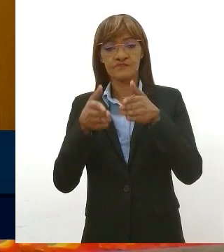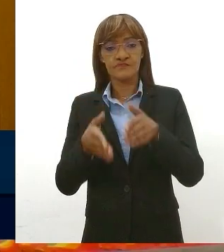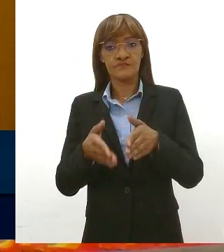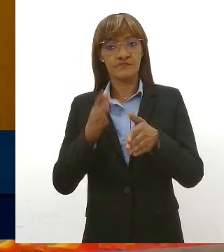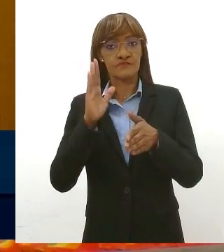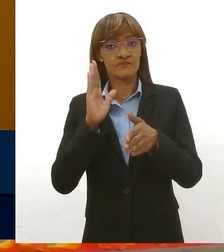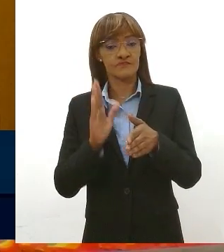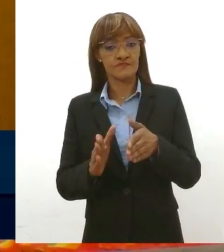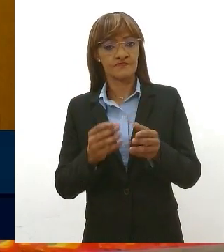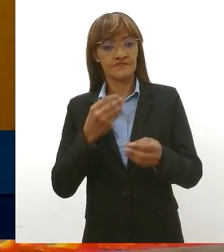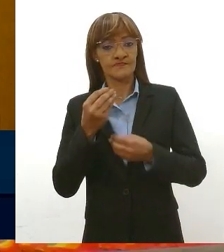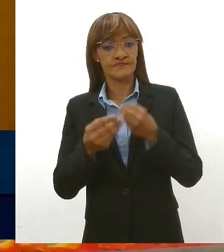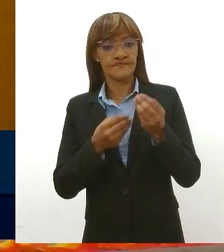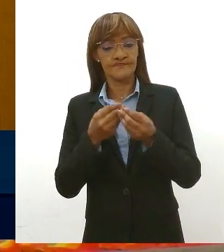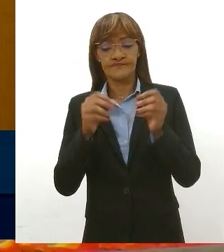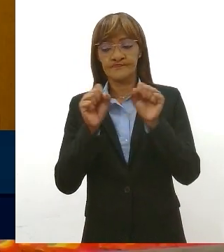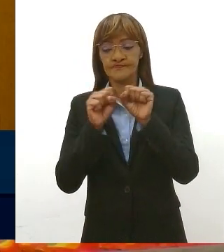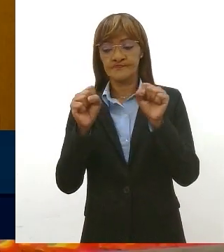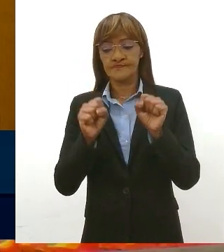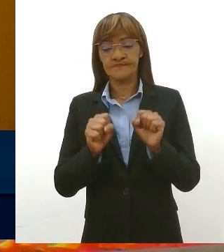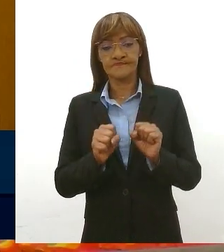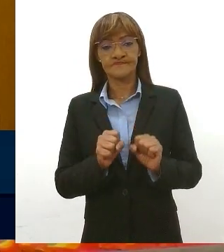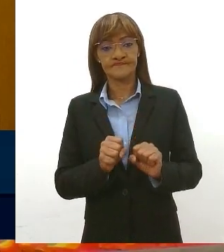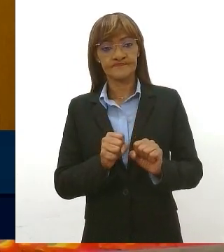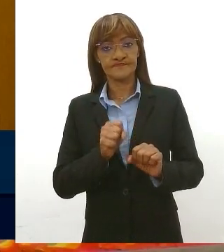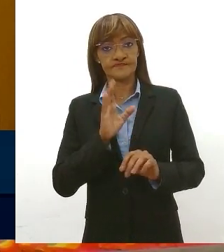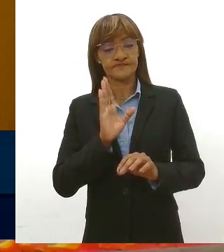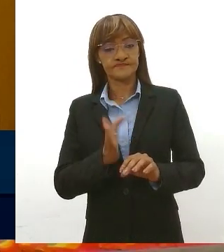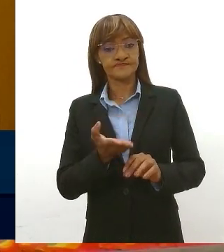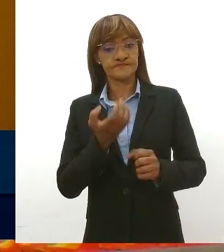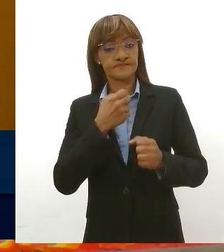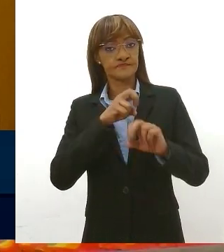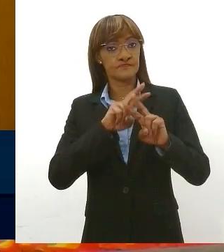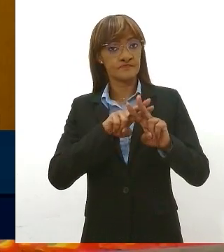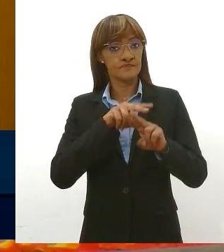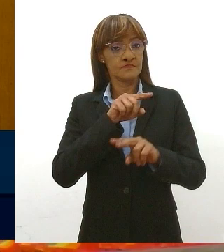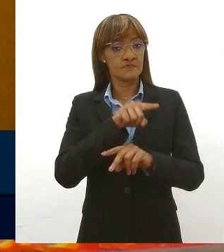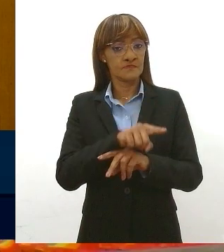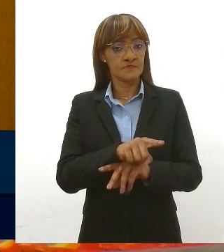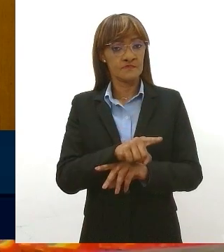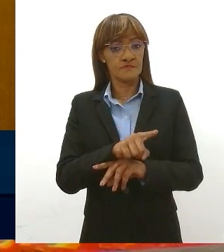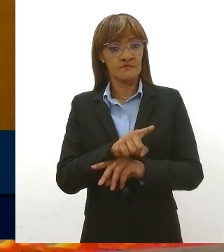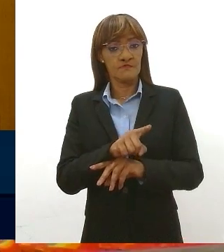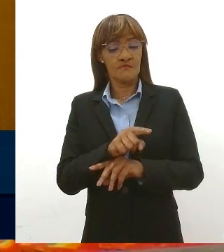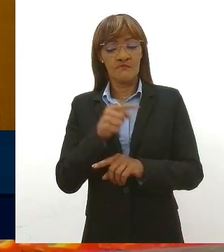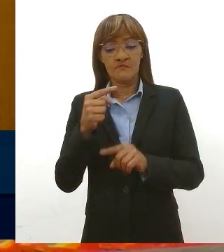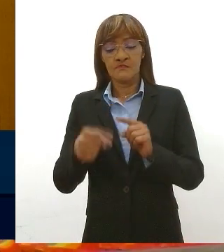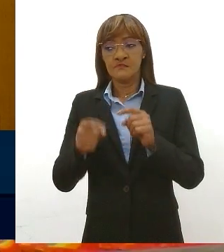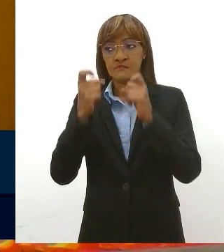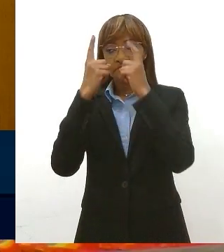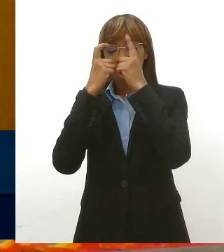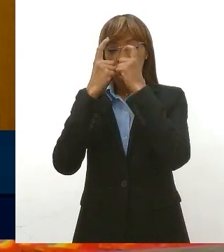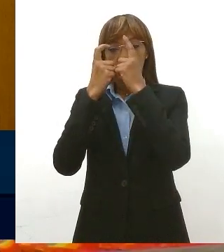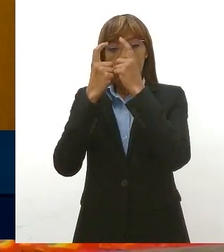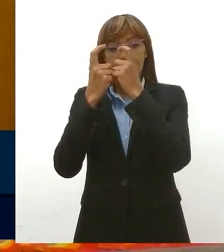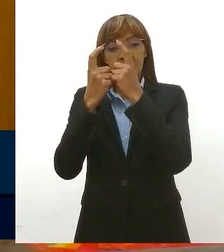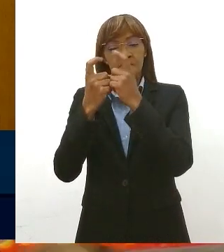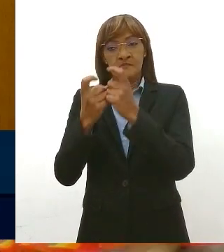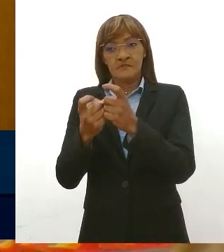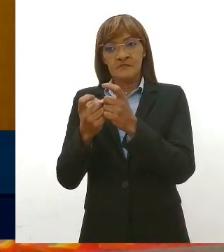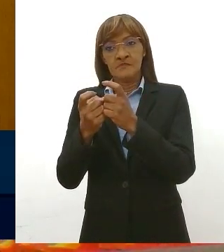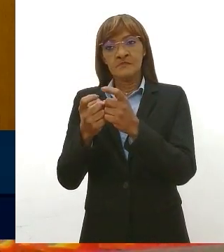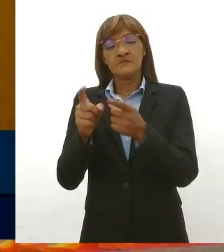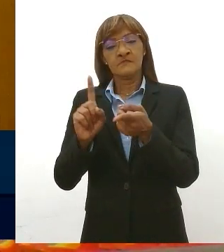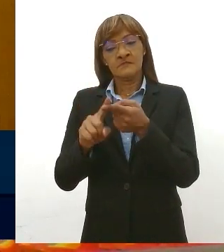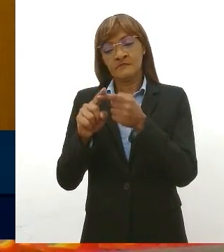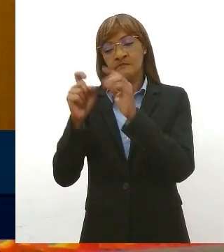enfrentar as violências e garantir direitos tanto às pessoas em situação de privação